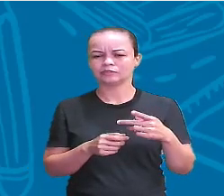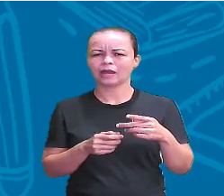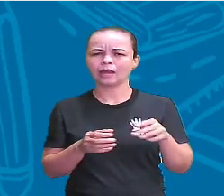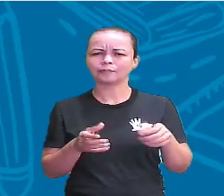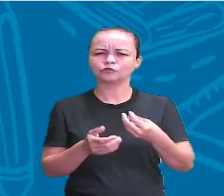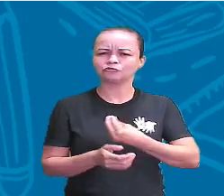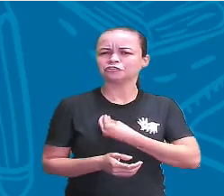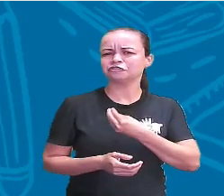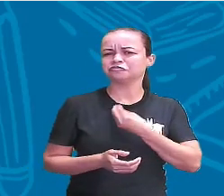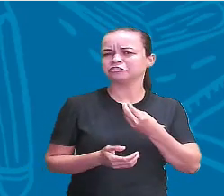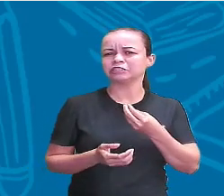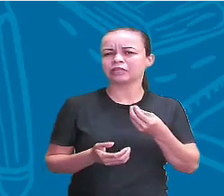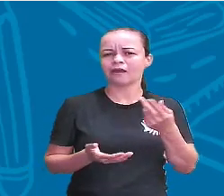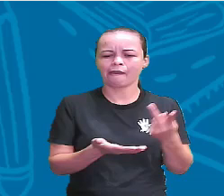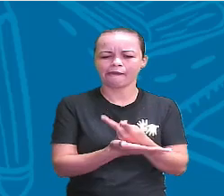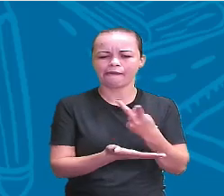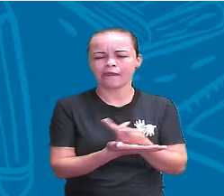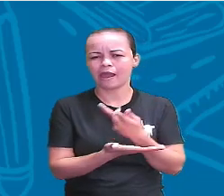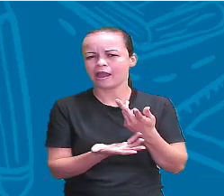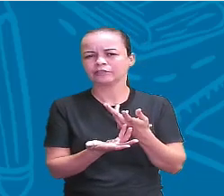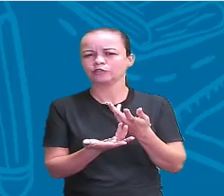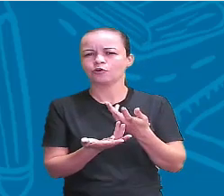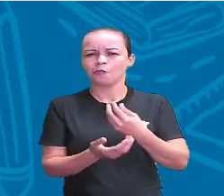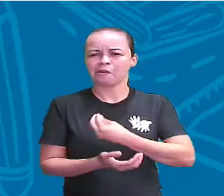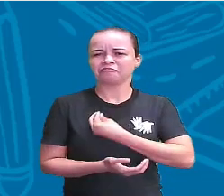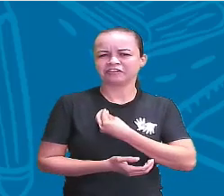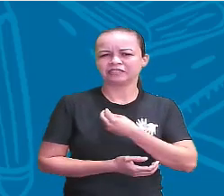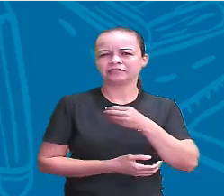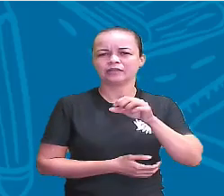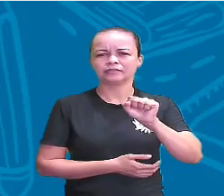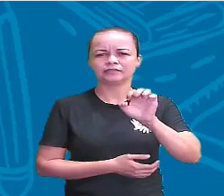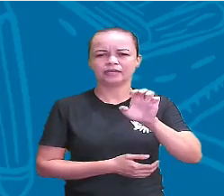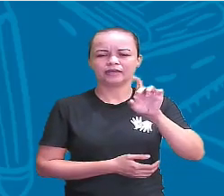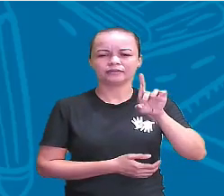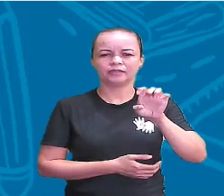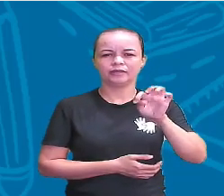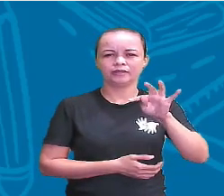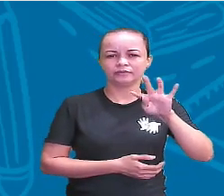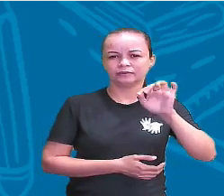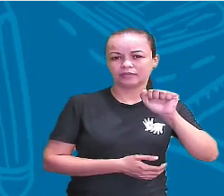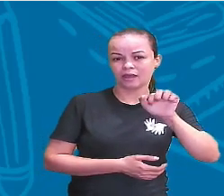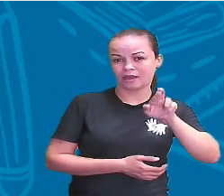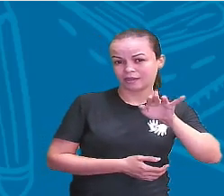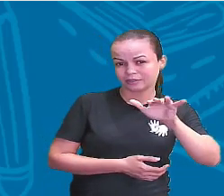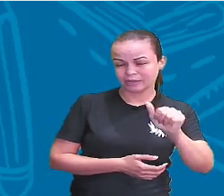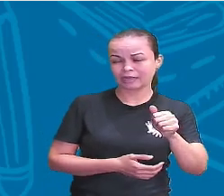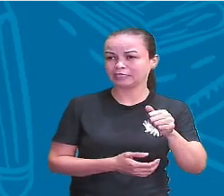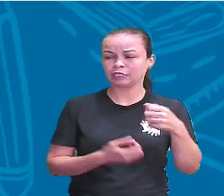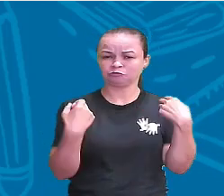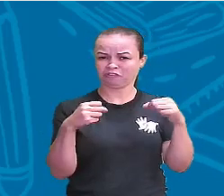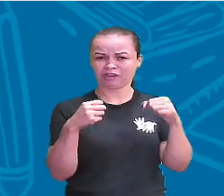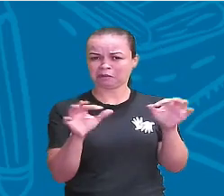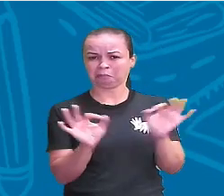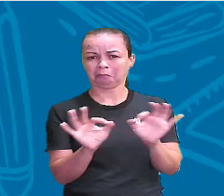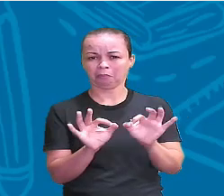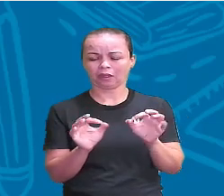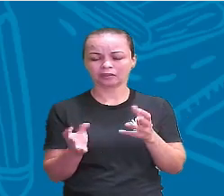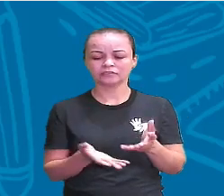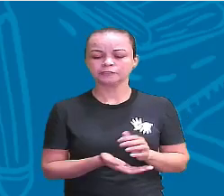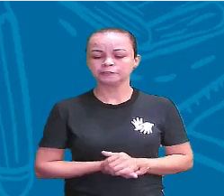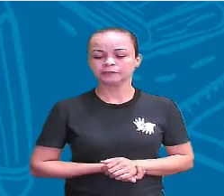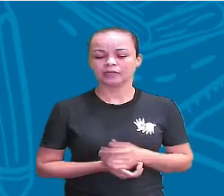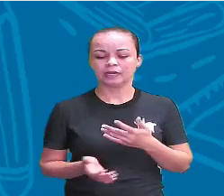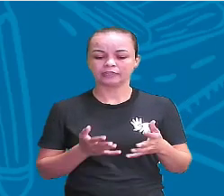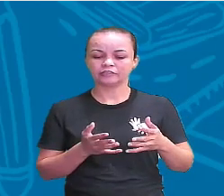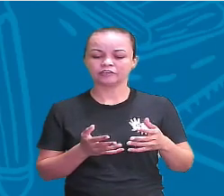inadequados, né? Ou seja, uma vida sedentária, uma vida sem prática de atividade física, né? Fatores genéticos também, muitas vezes